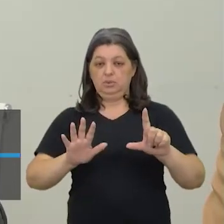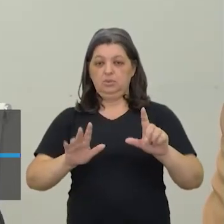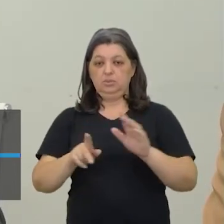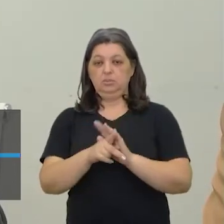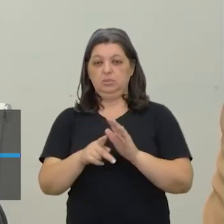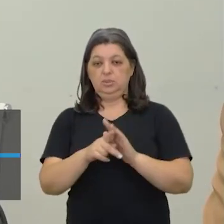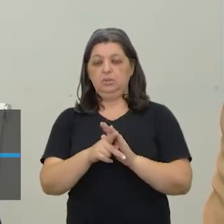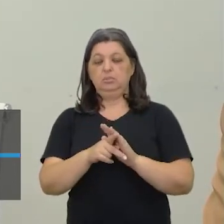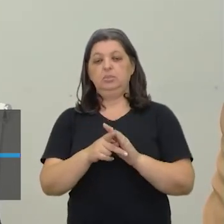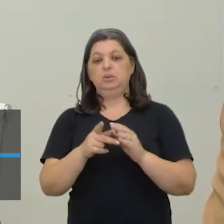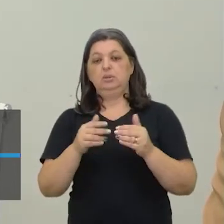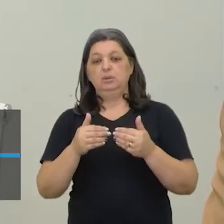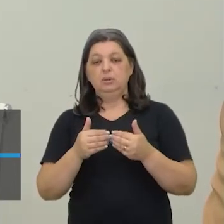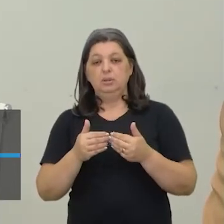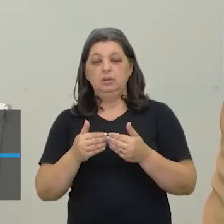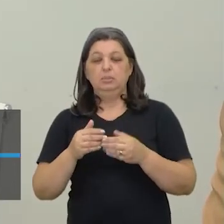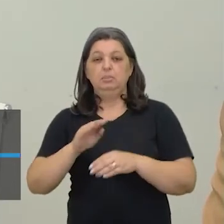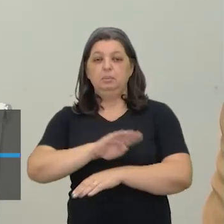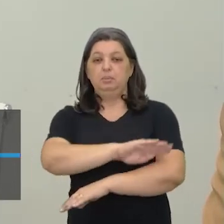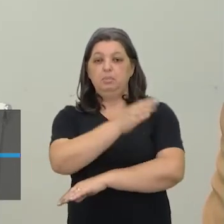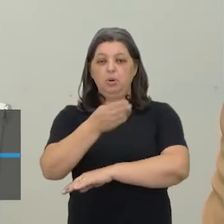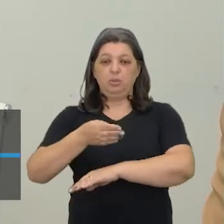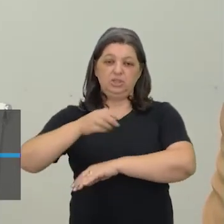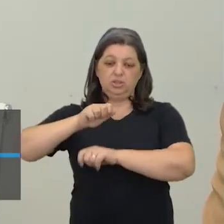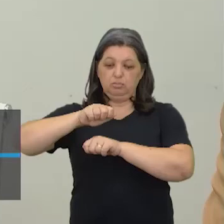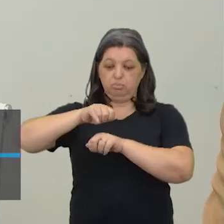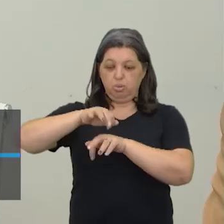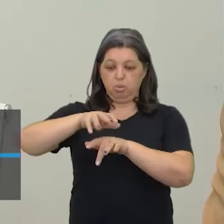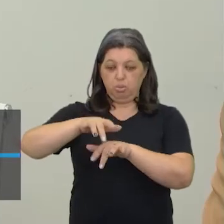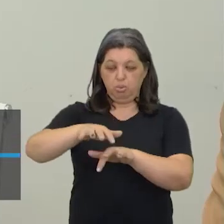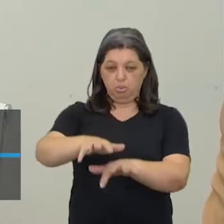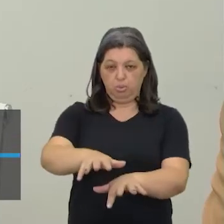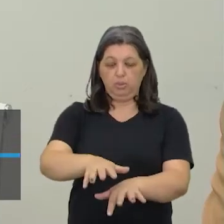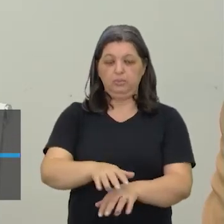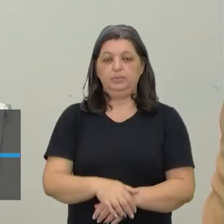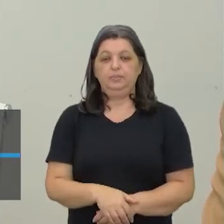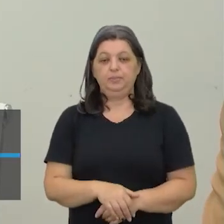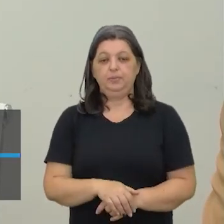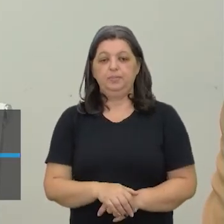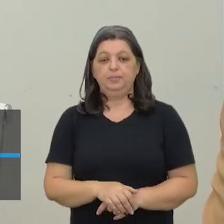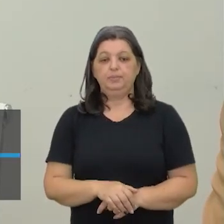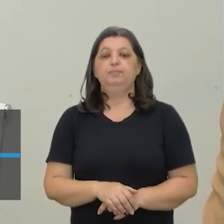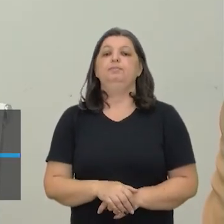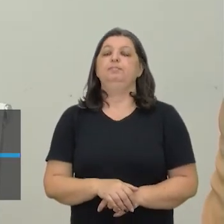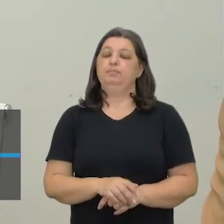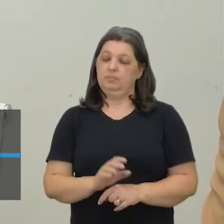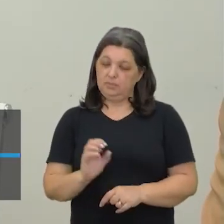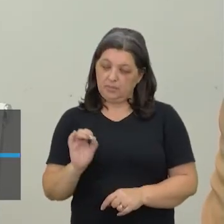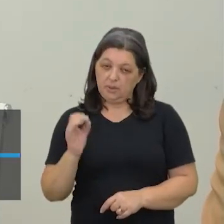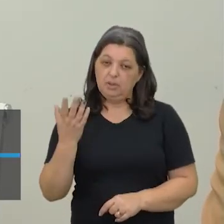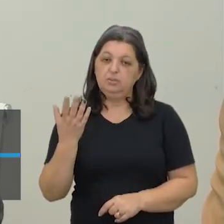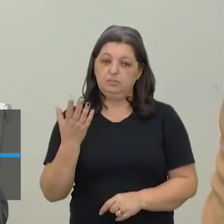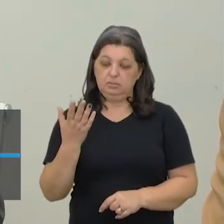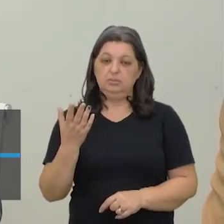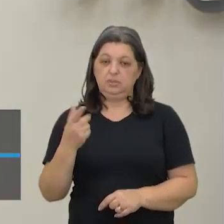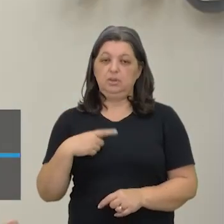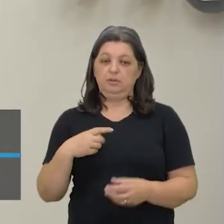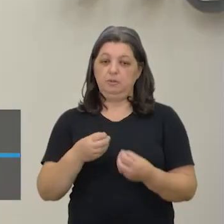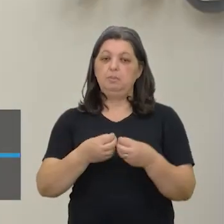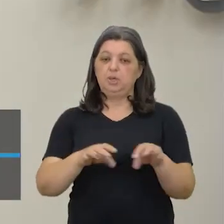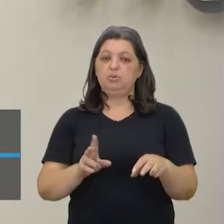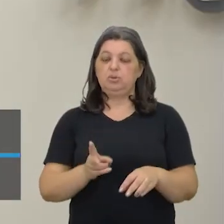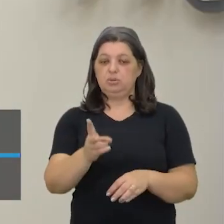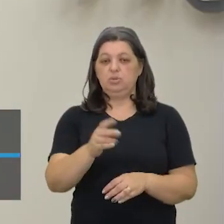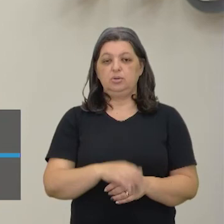Brumadinho e Mariana, os acidentes dos rejeitos, né, de mineração, que ainda são relevantes. Né? A professora Mariana fala que fez